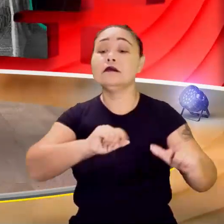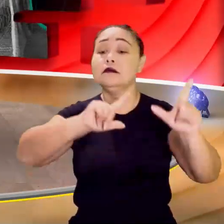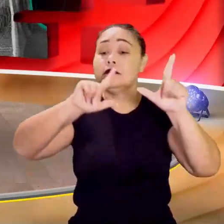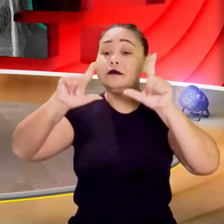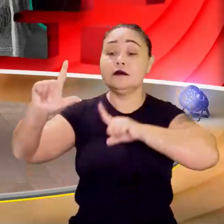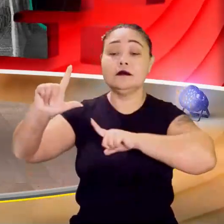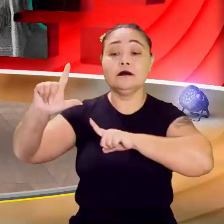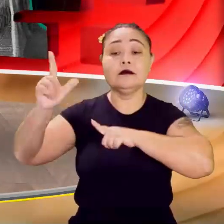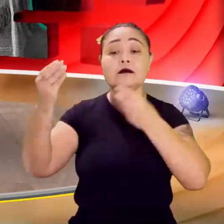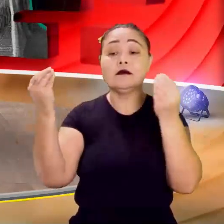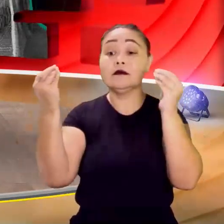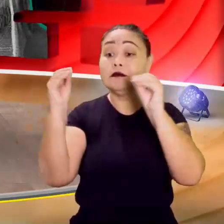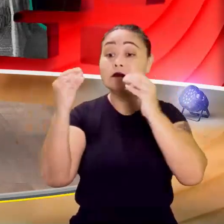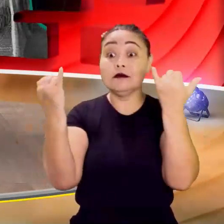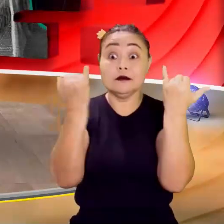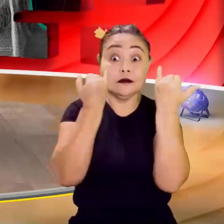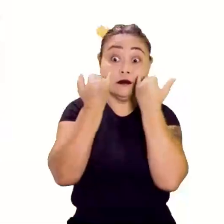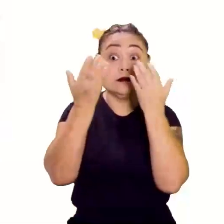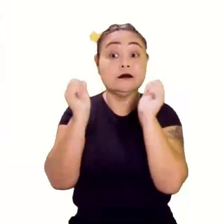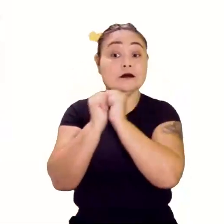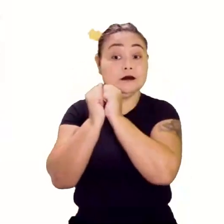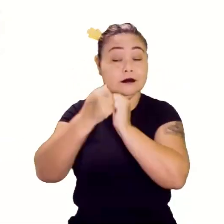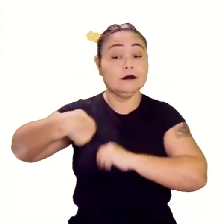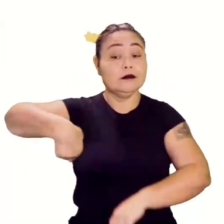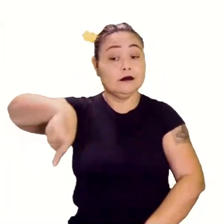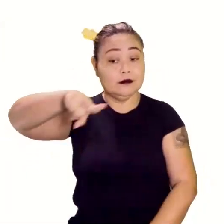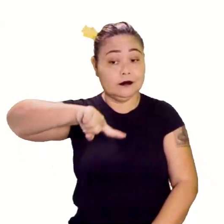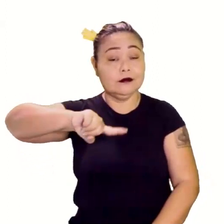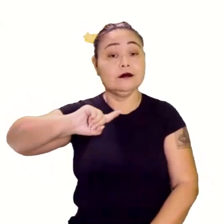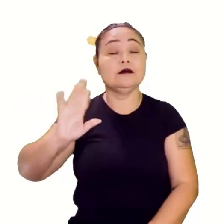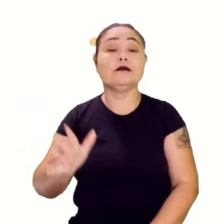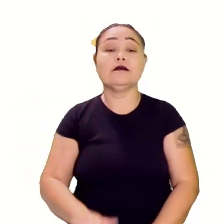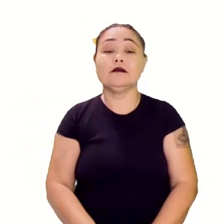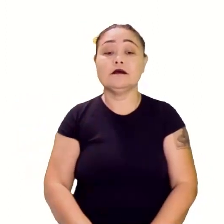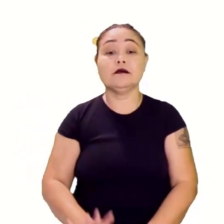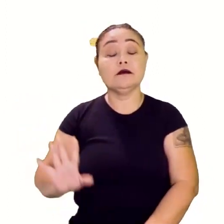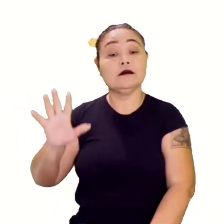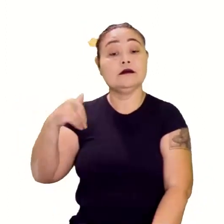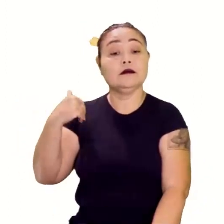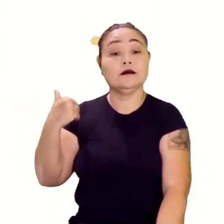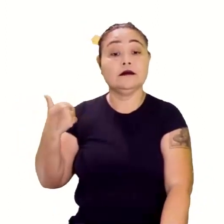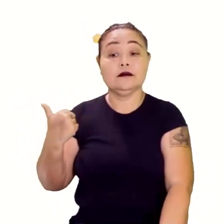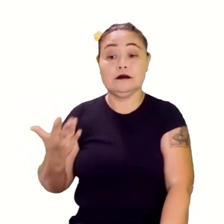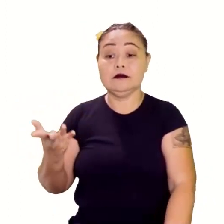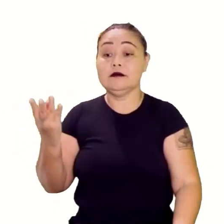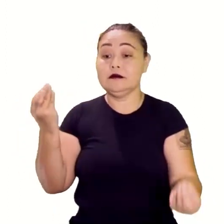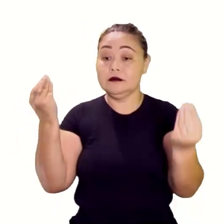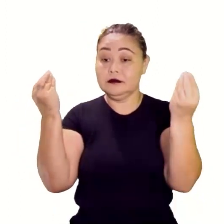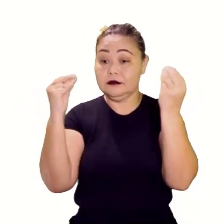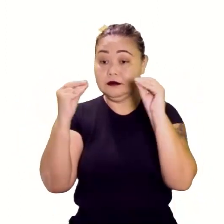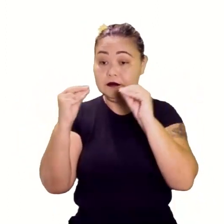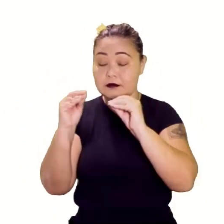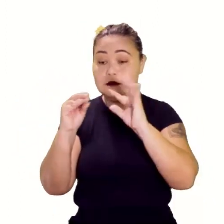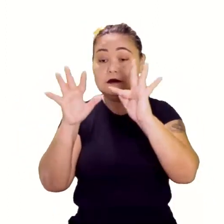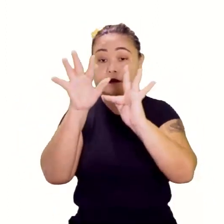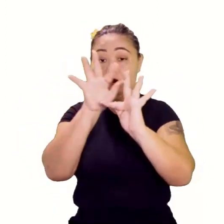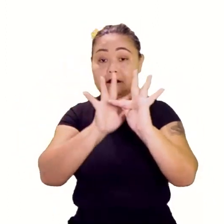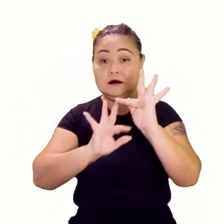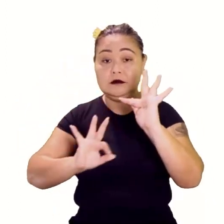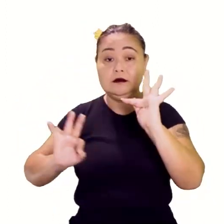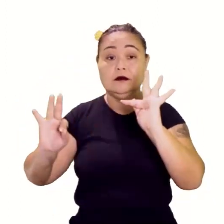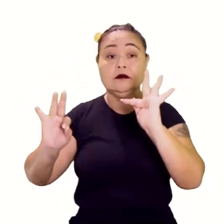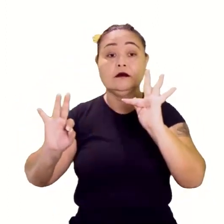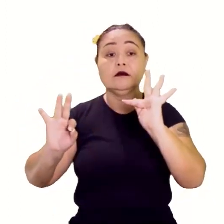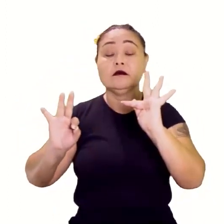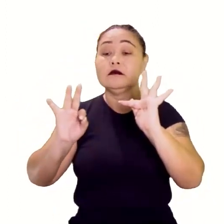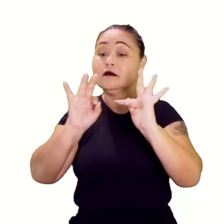então a gente vai construir essa informação junto com vocês. Vamos vendo. Para a construção do gráfico da